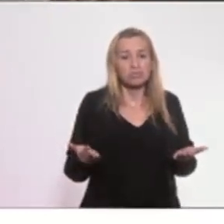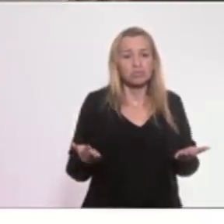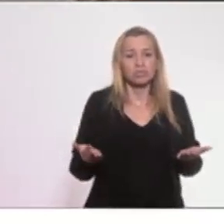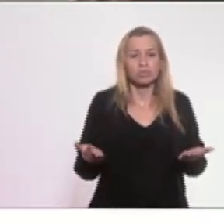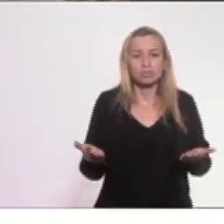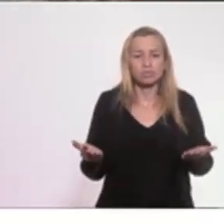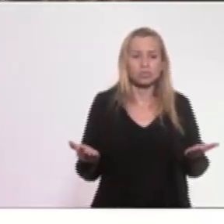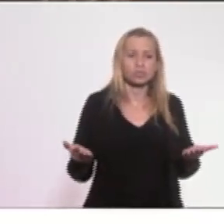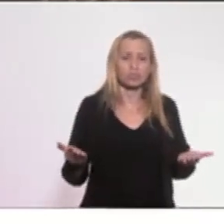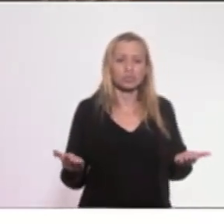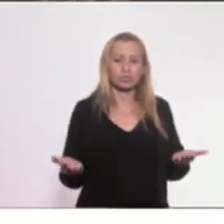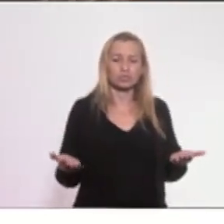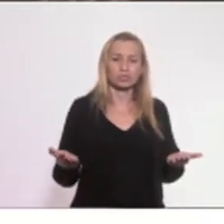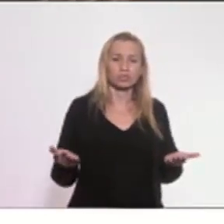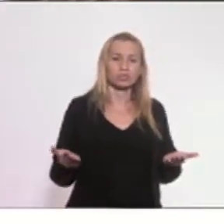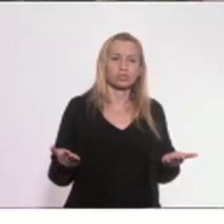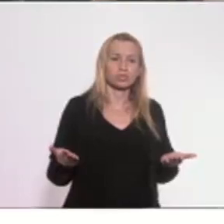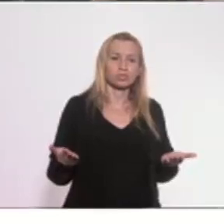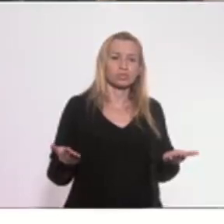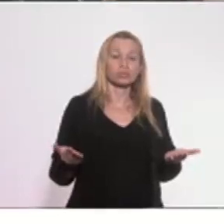Para que o...